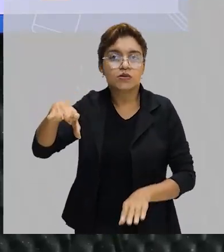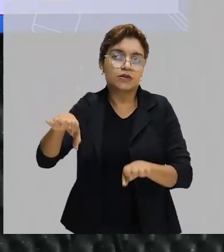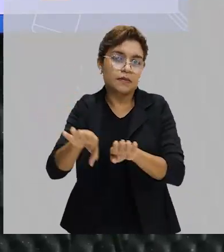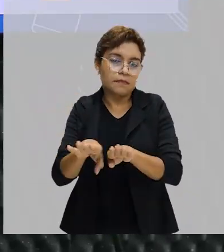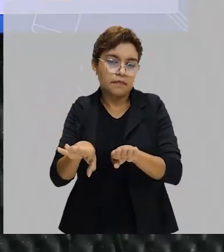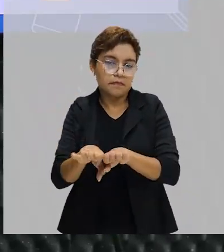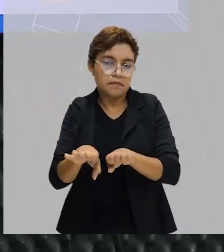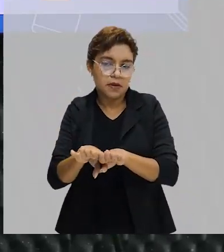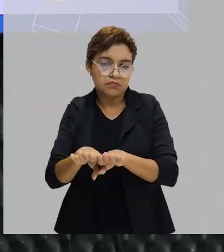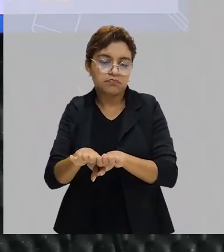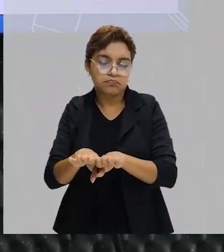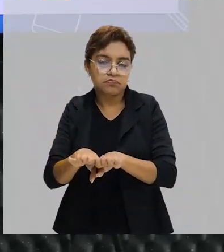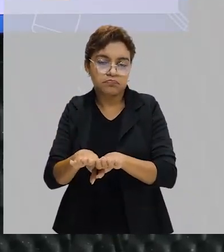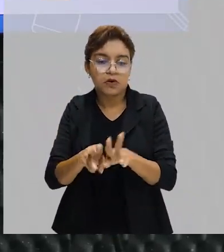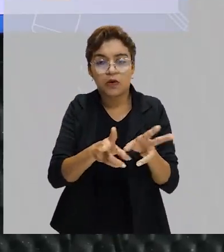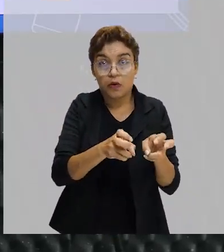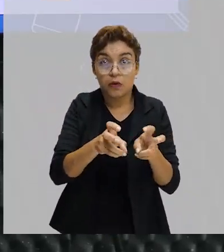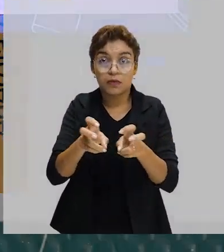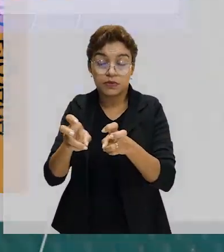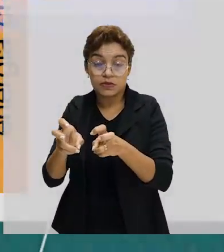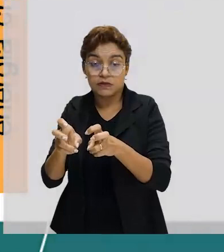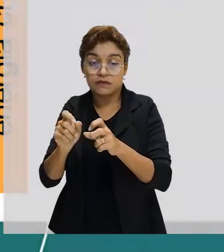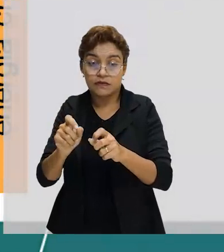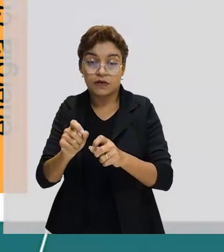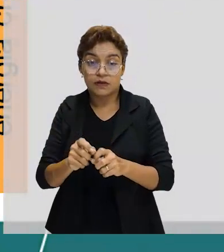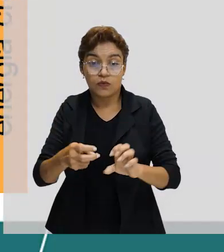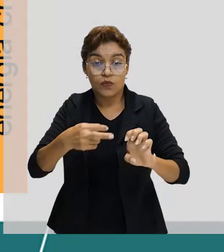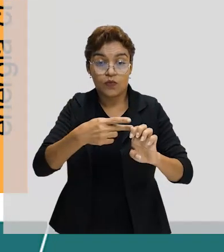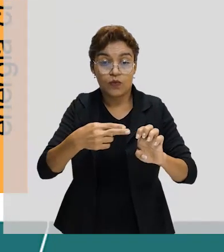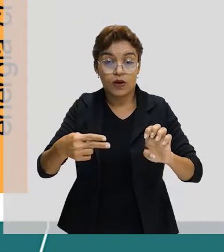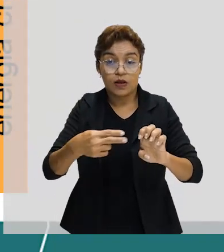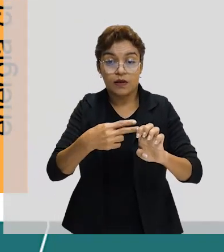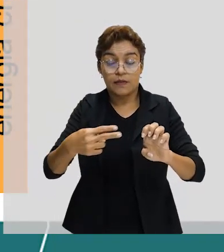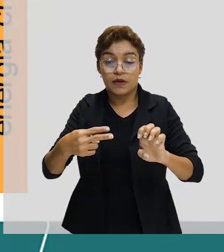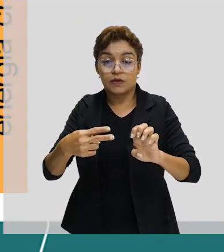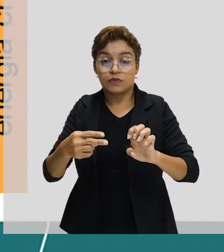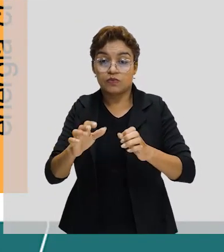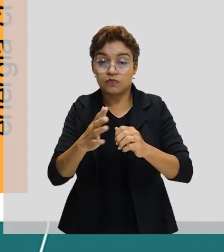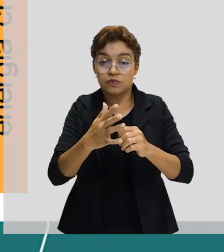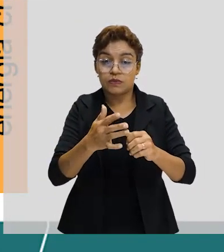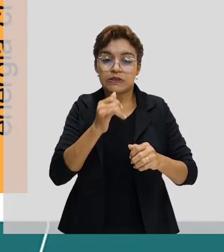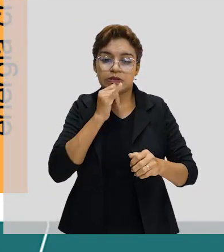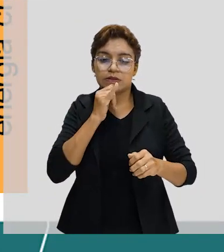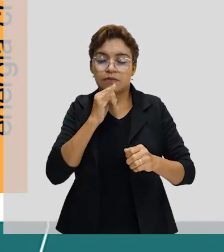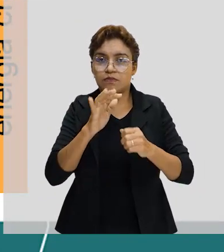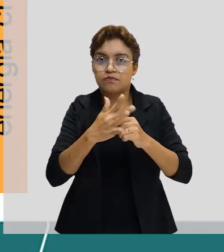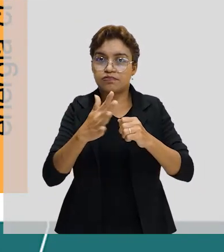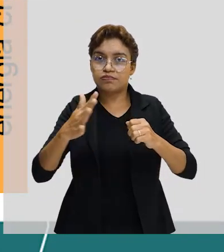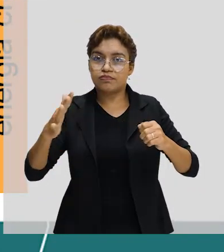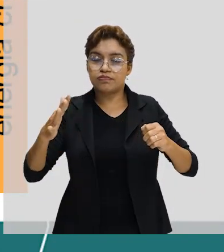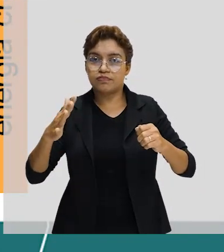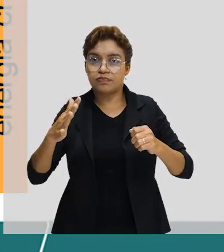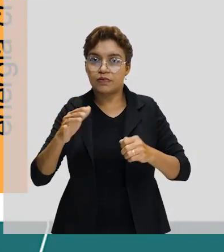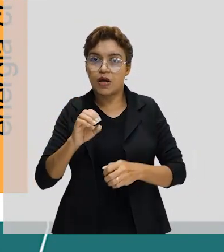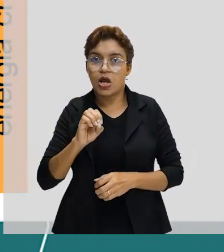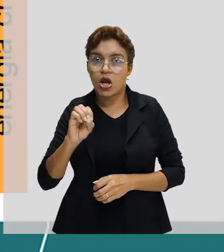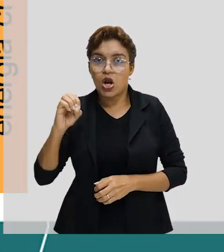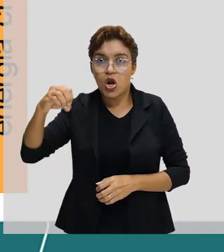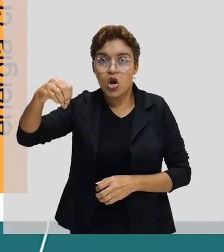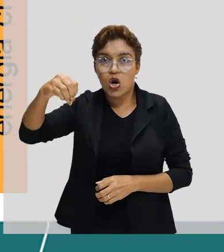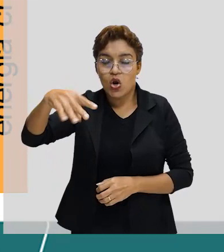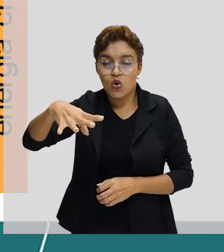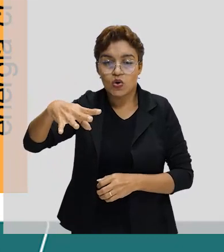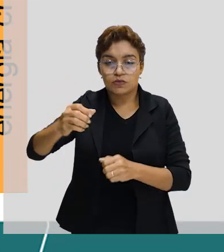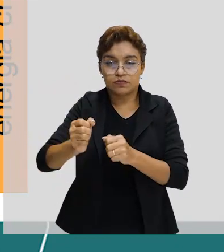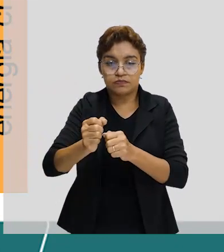Aí você vai observar o elemento brilhando, né, emitindo luz. Ele está emitindo luz por quê?